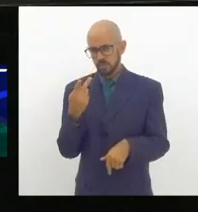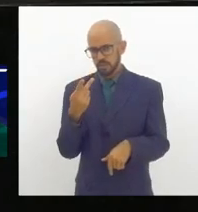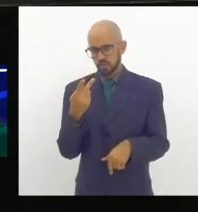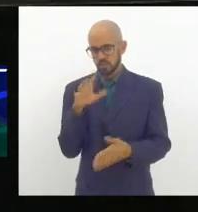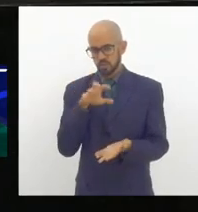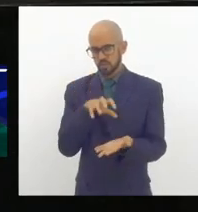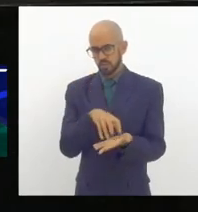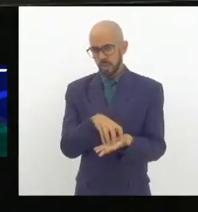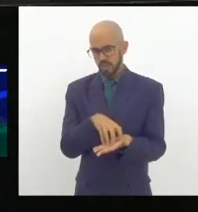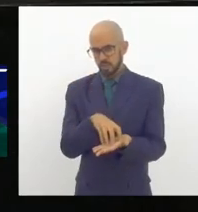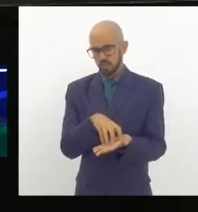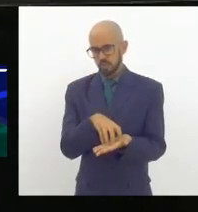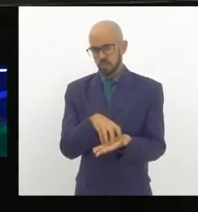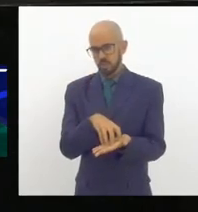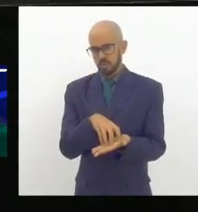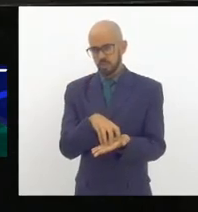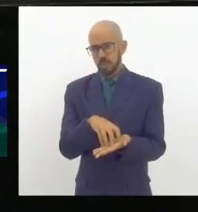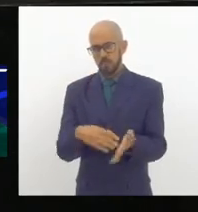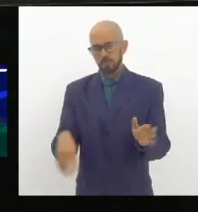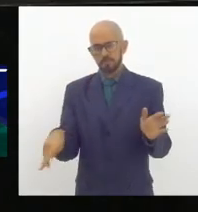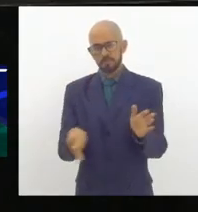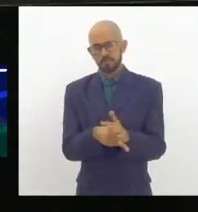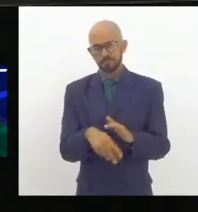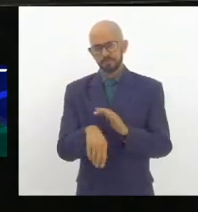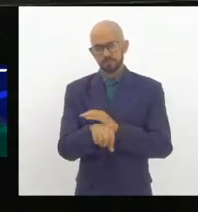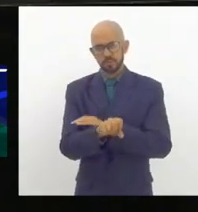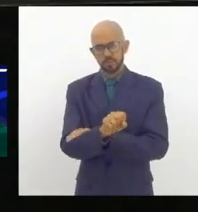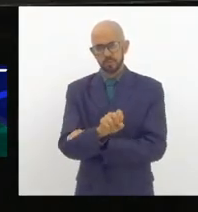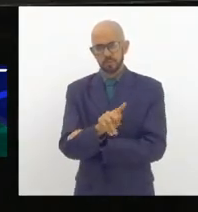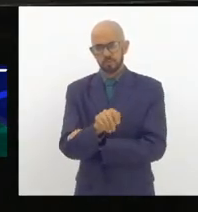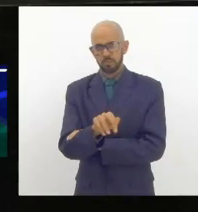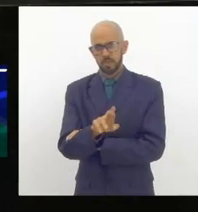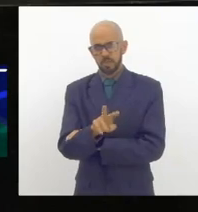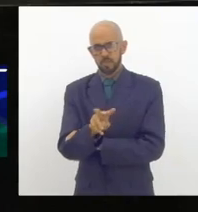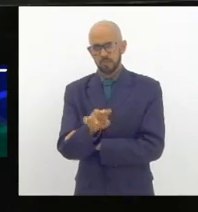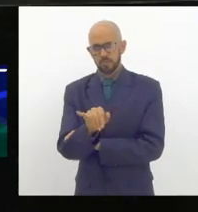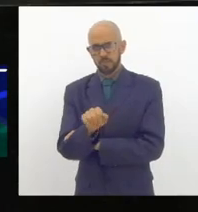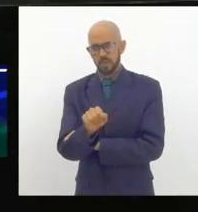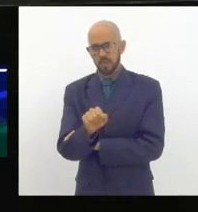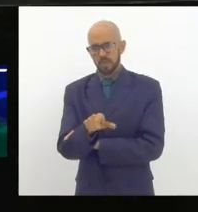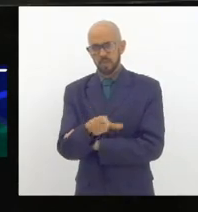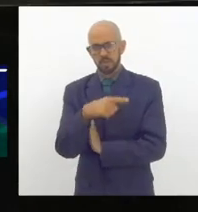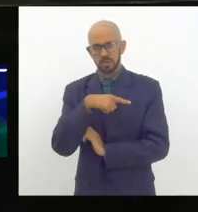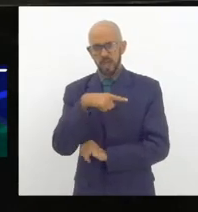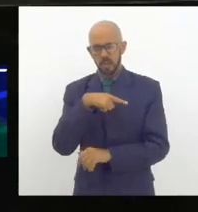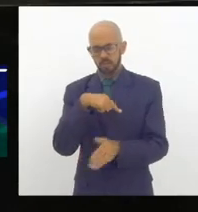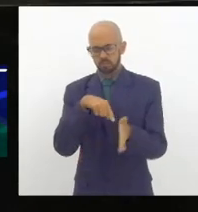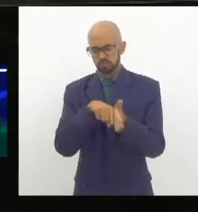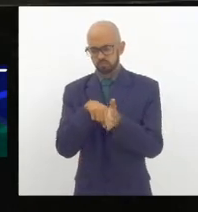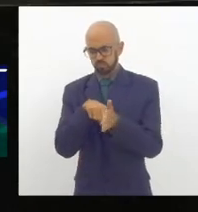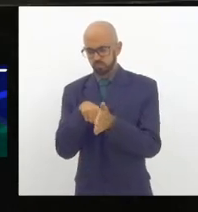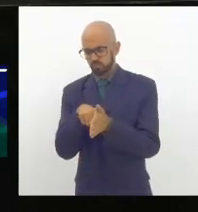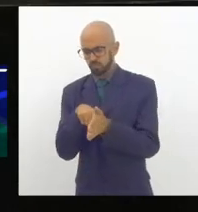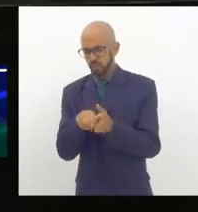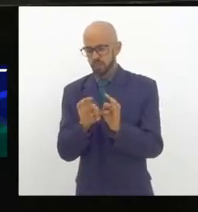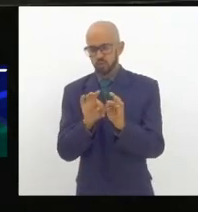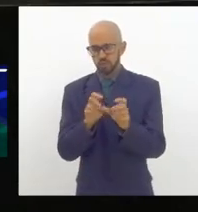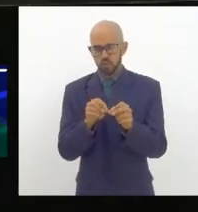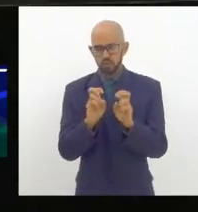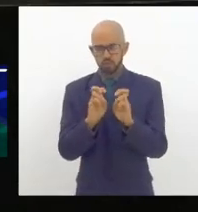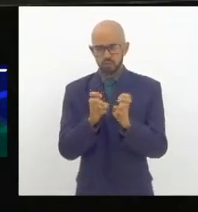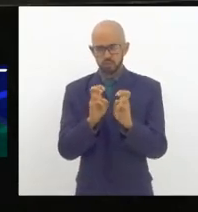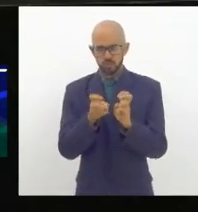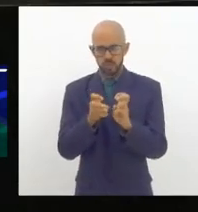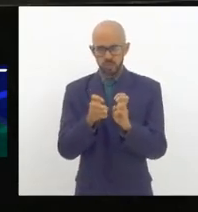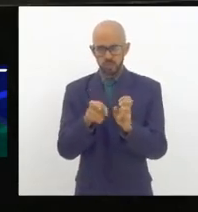da concessionária que no caso da SuperVia Onde tem um mapeamento de todos os locamento de todas as composições que a